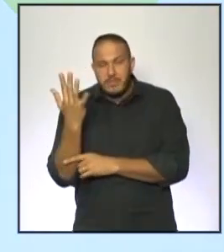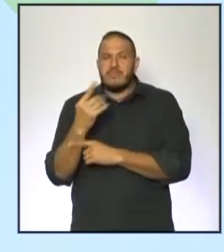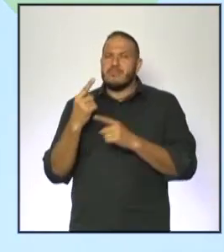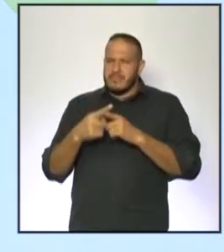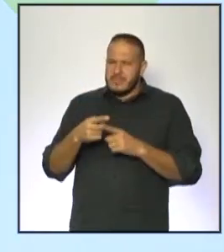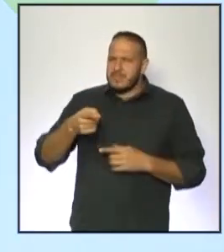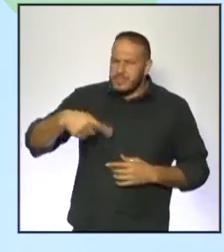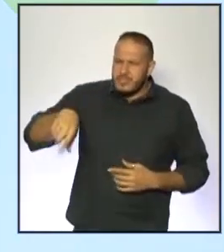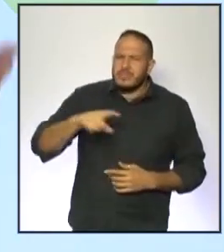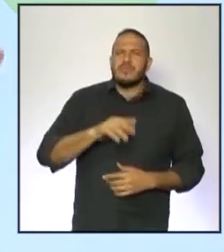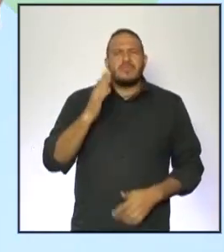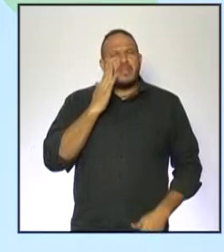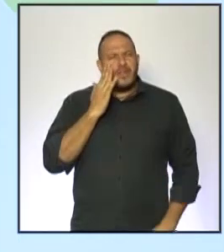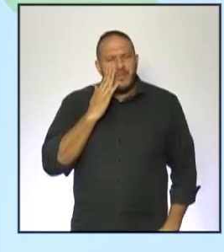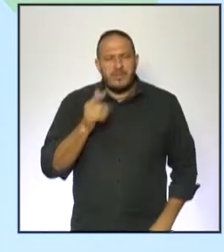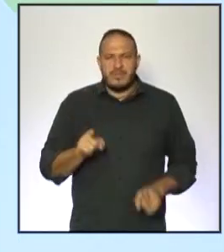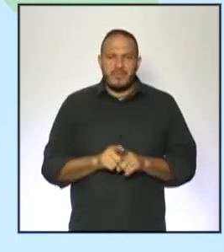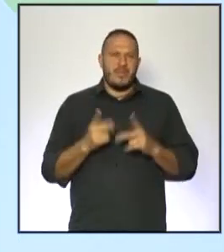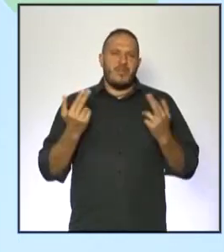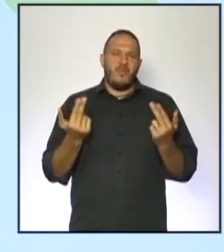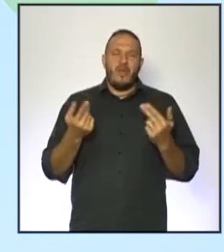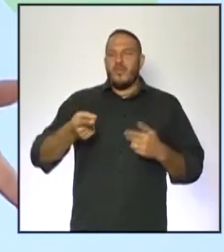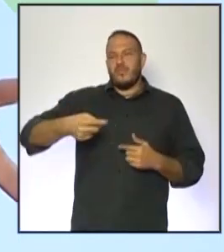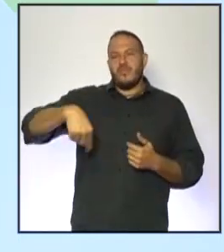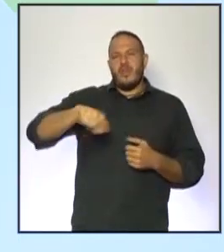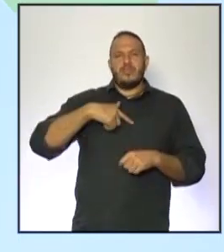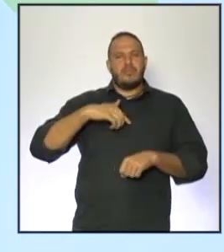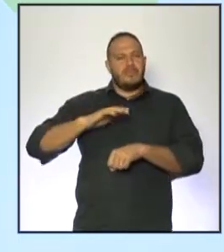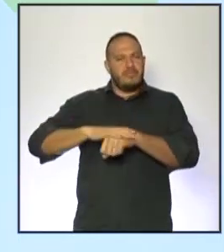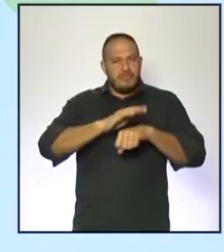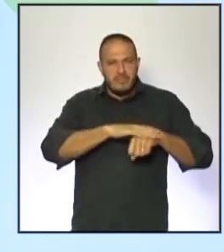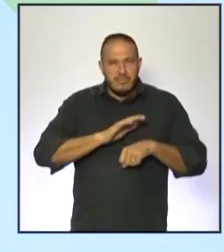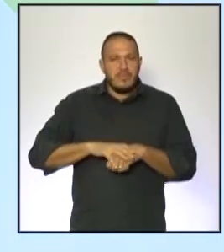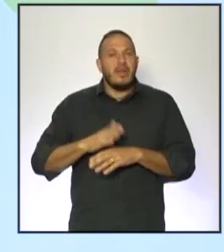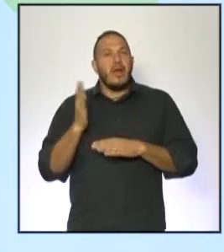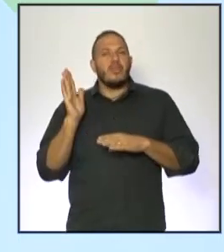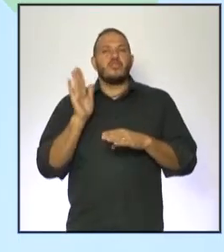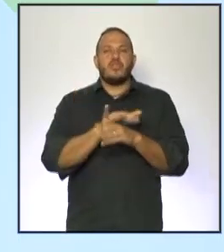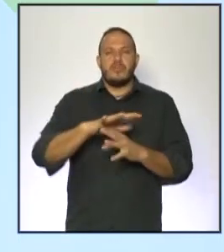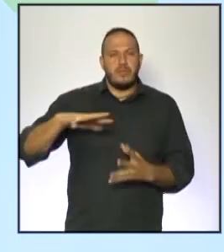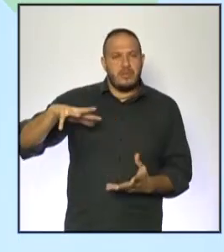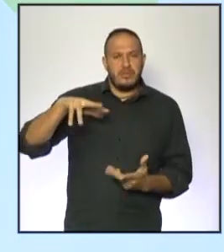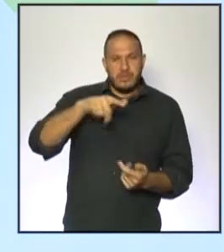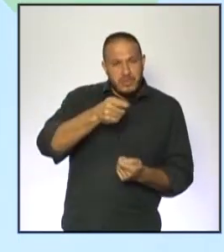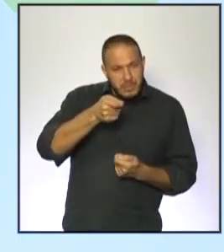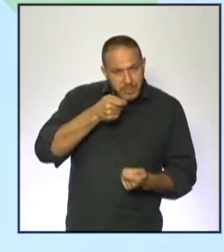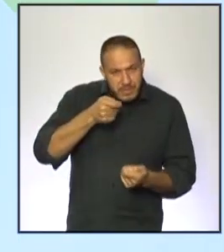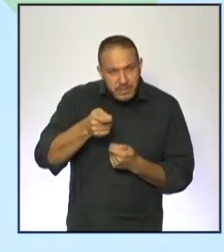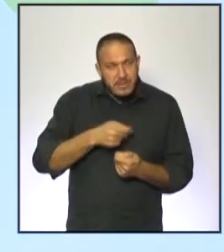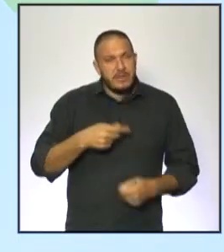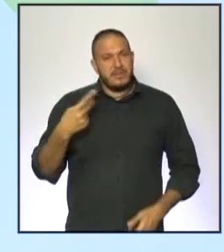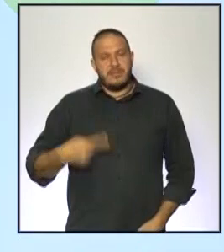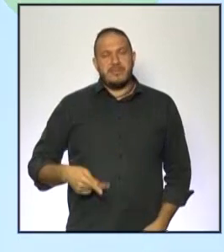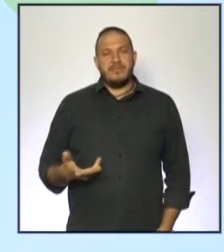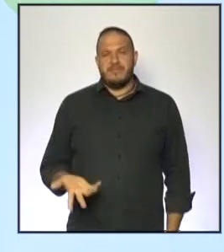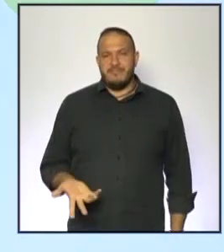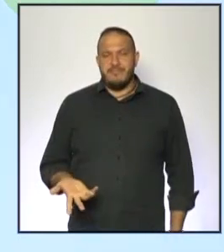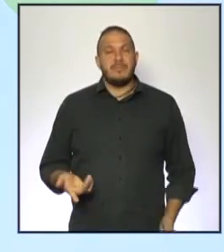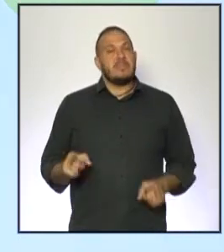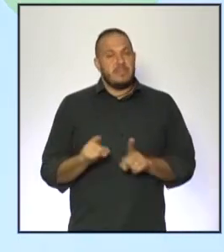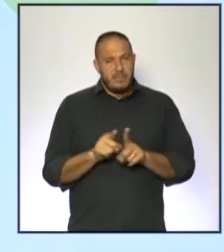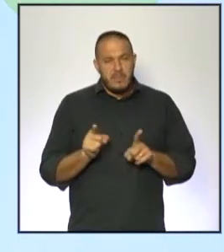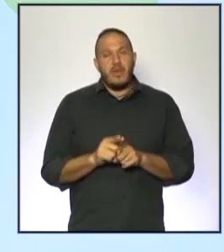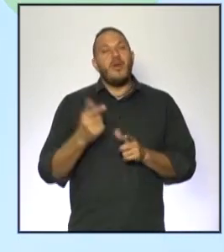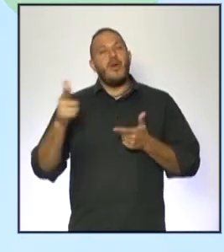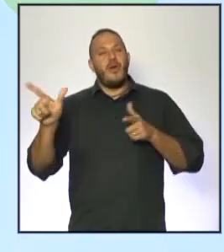viu no vídeo e como nós vamos fazer aqui, pode ajudar na sustentabilidade do nosso planeta. Outros